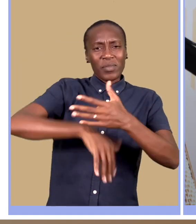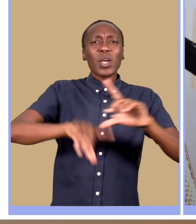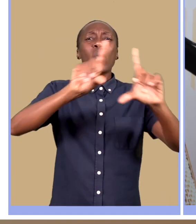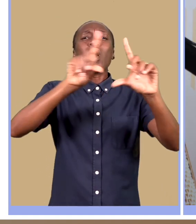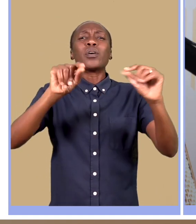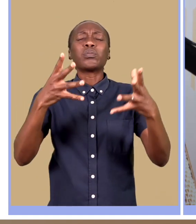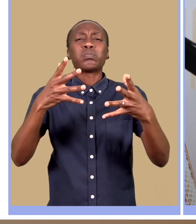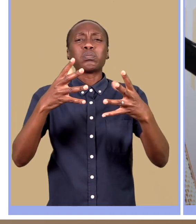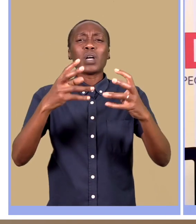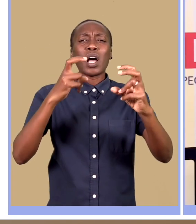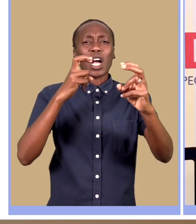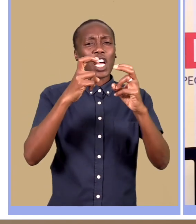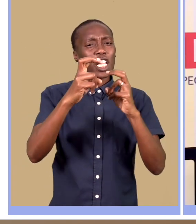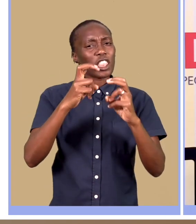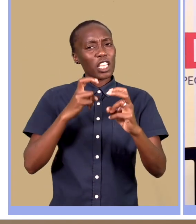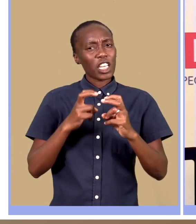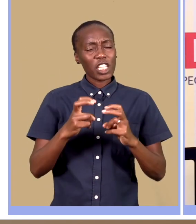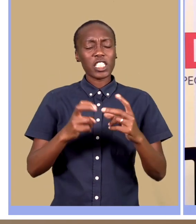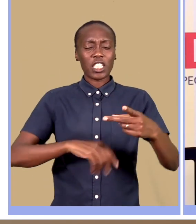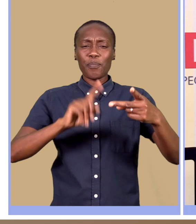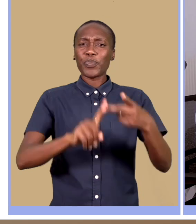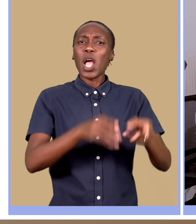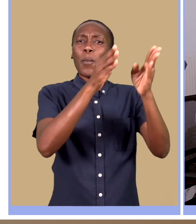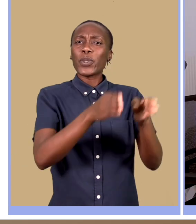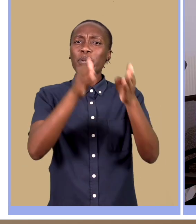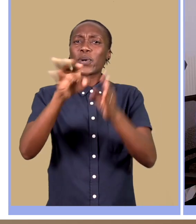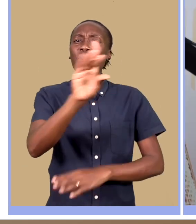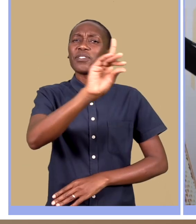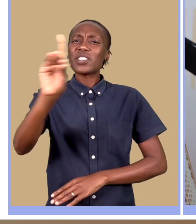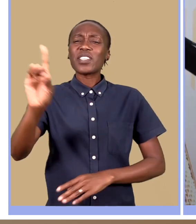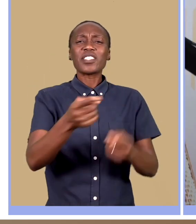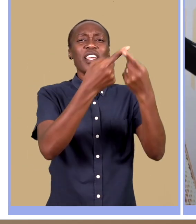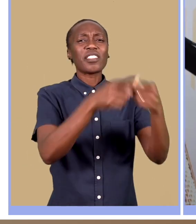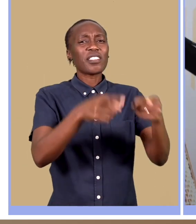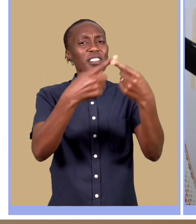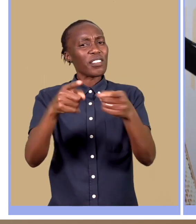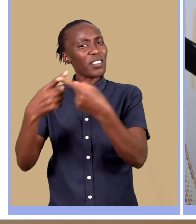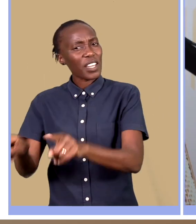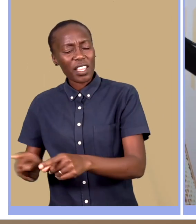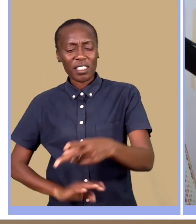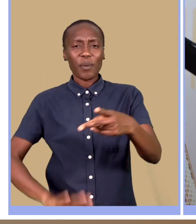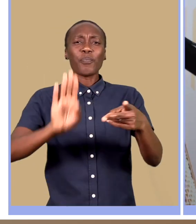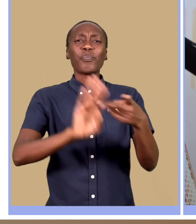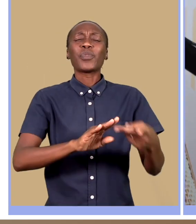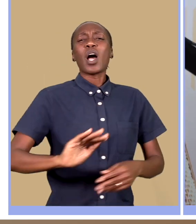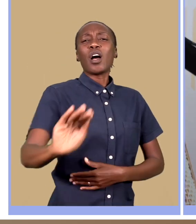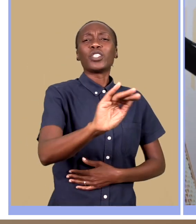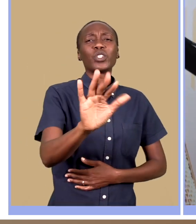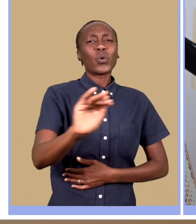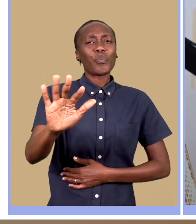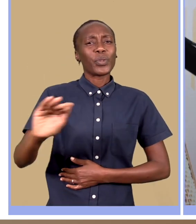especificando as características, as tipologias de deficiência. As tipologias. E nesse sentido, por exemplo, as